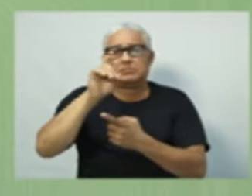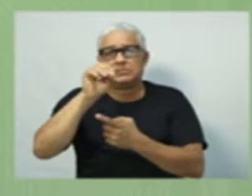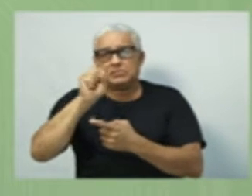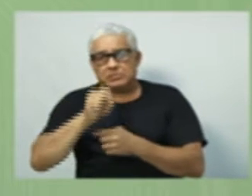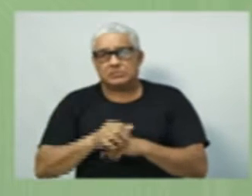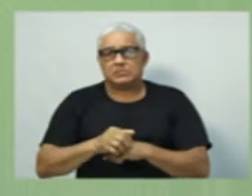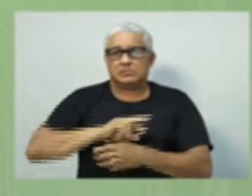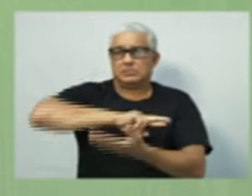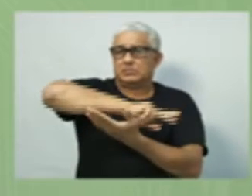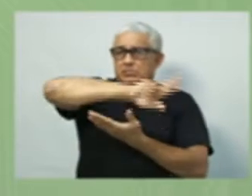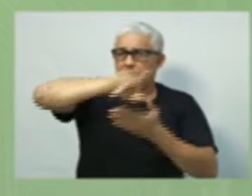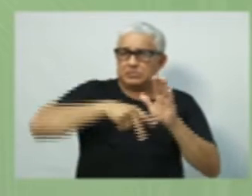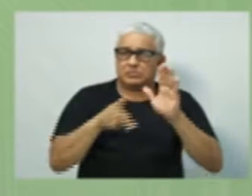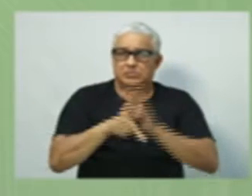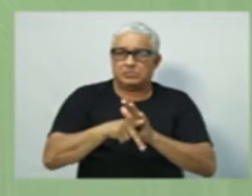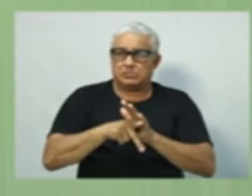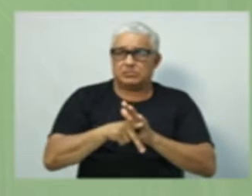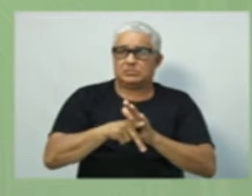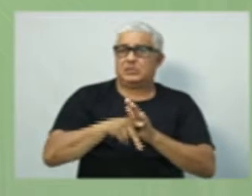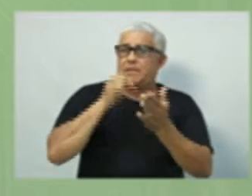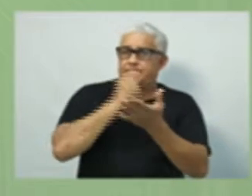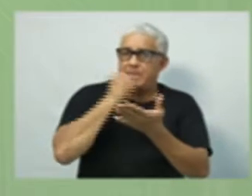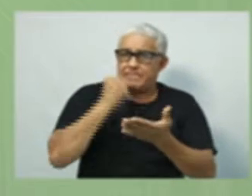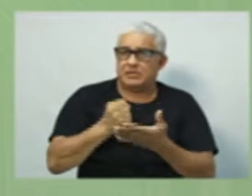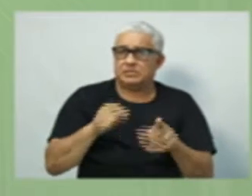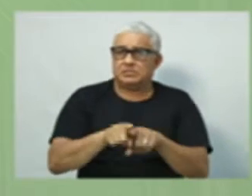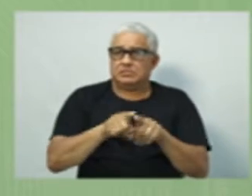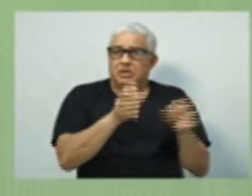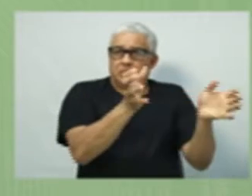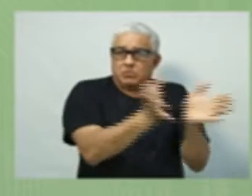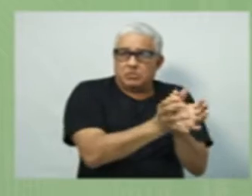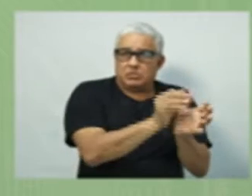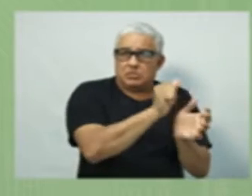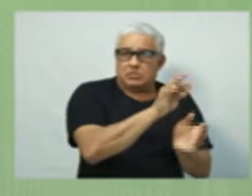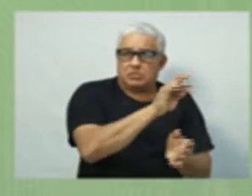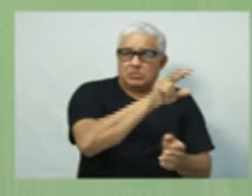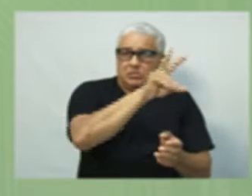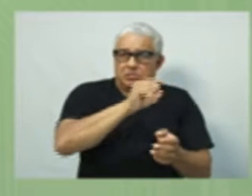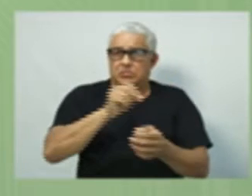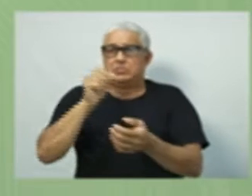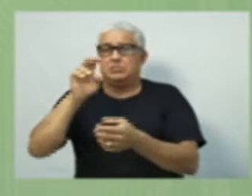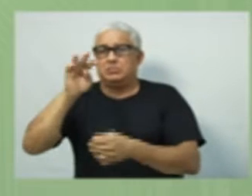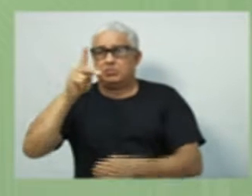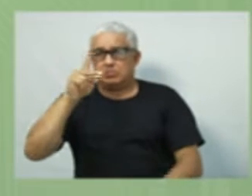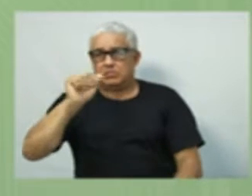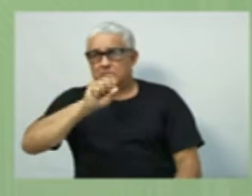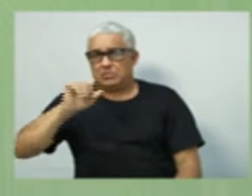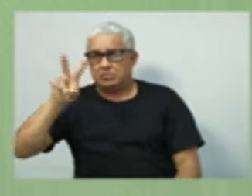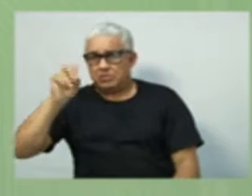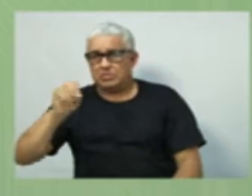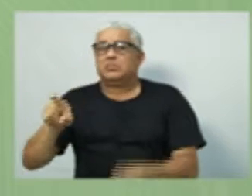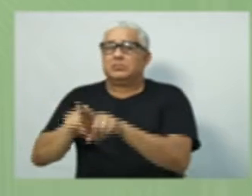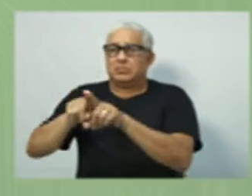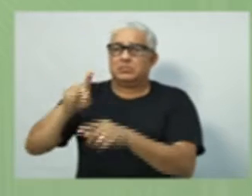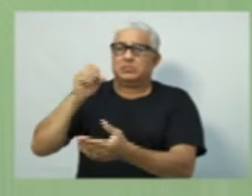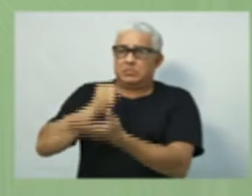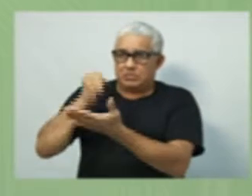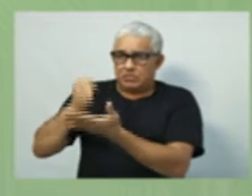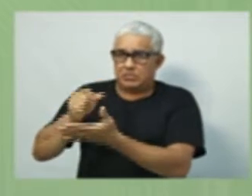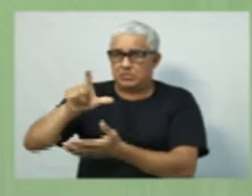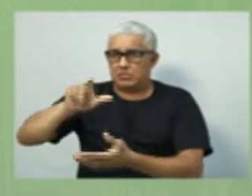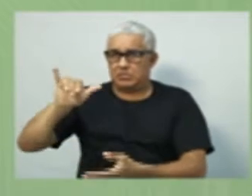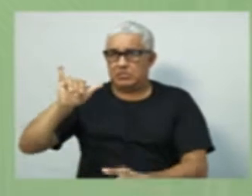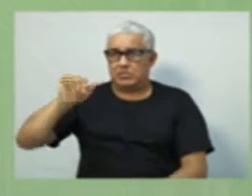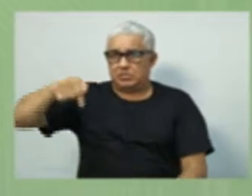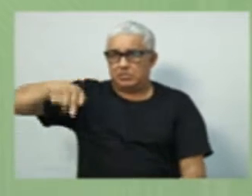elementos patrimoniais agrupados em quais grupos ativo passivo e patrimônio líquido